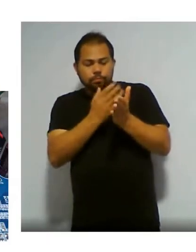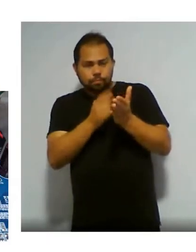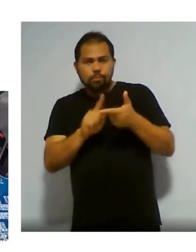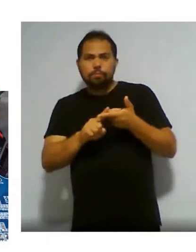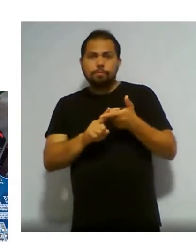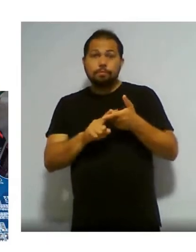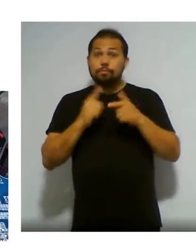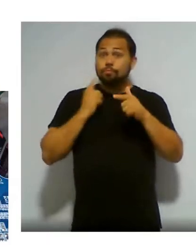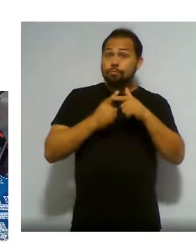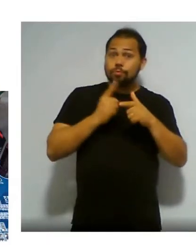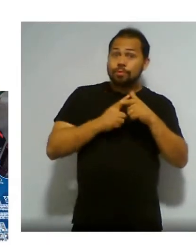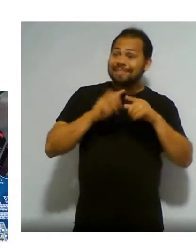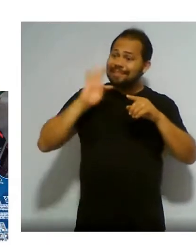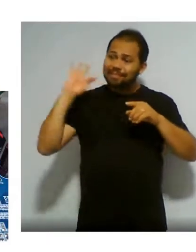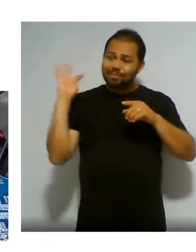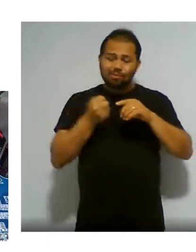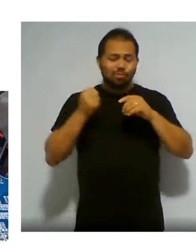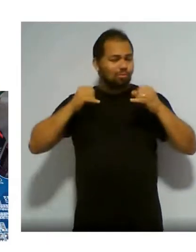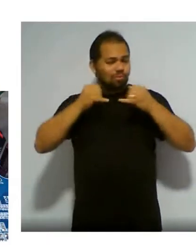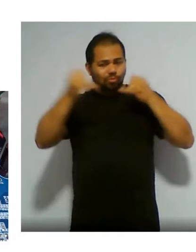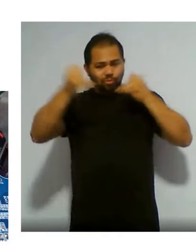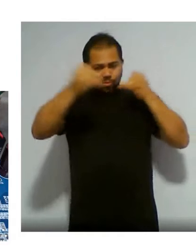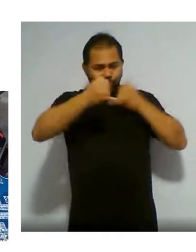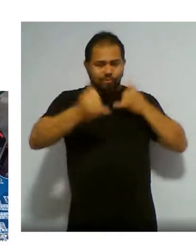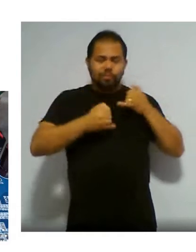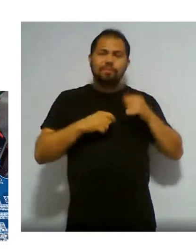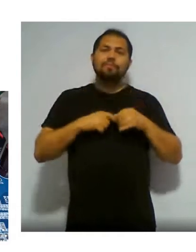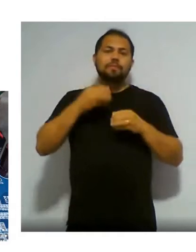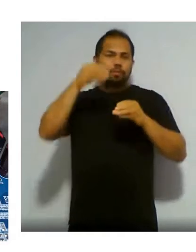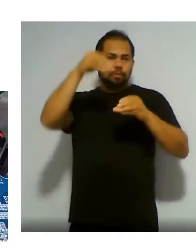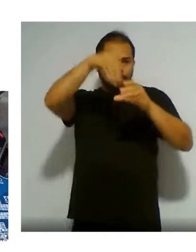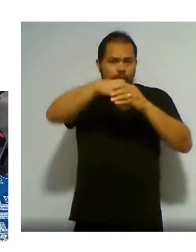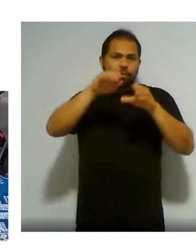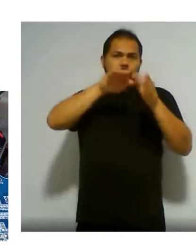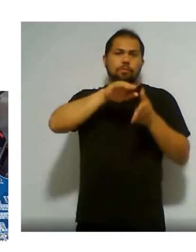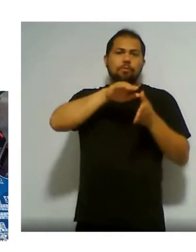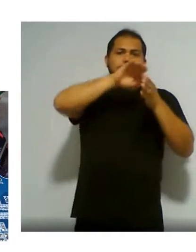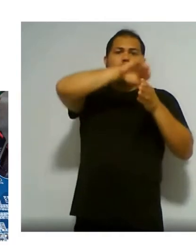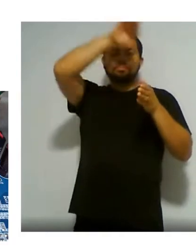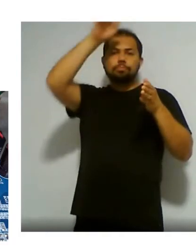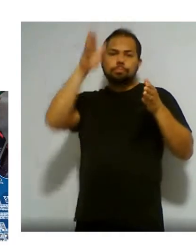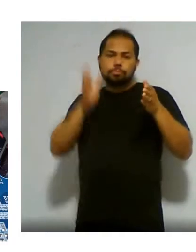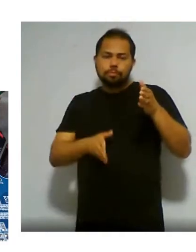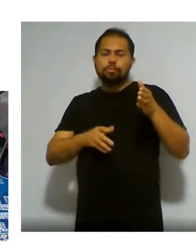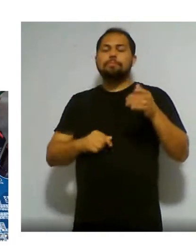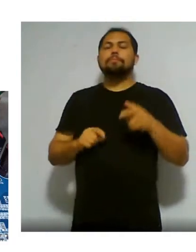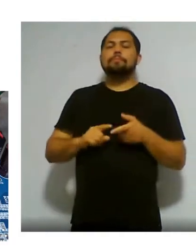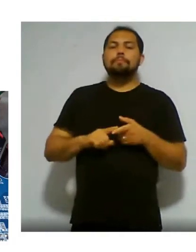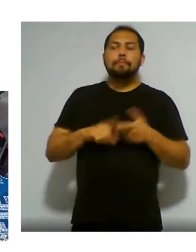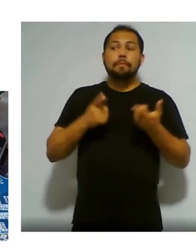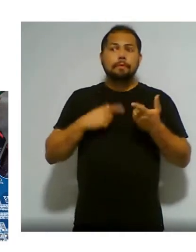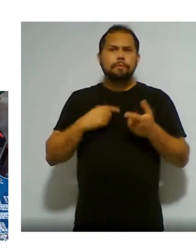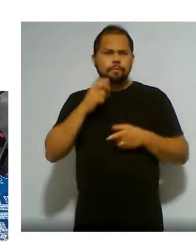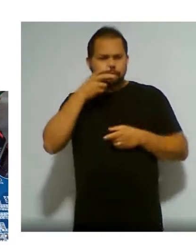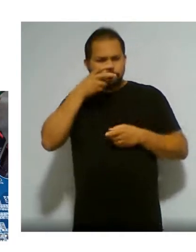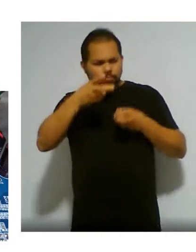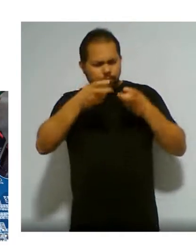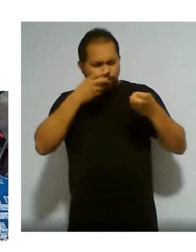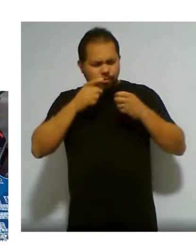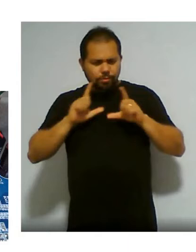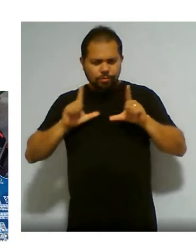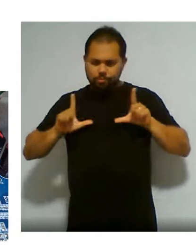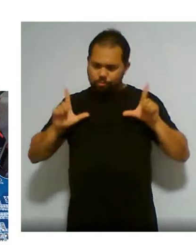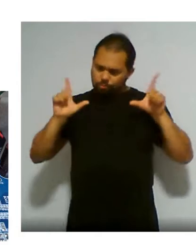gabinete vazio. Você compra um gabinete vazio, ele vem com esses fios aí, né? E quando você olha na placa-mãe, sempre tem alguma coisa escrita para te